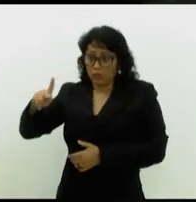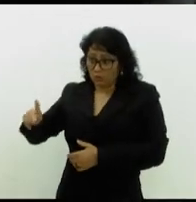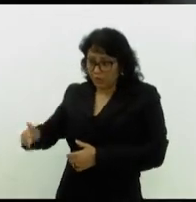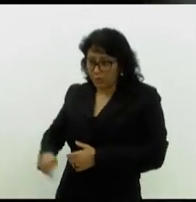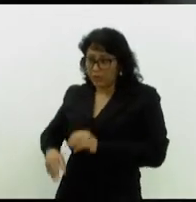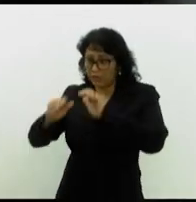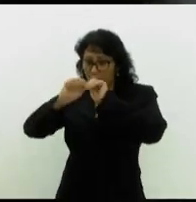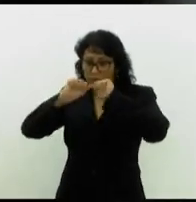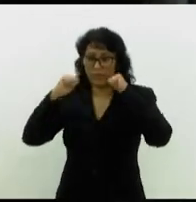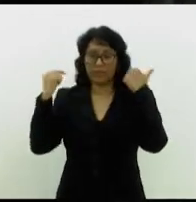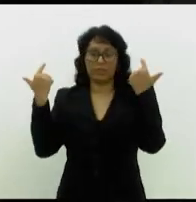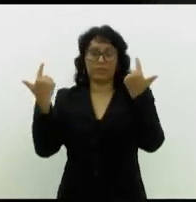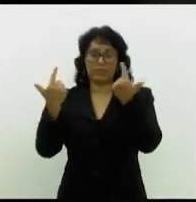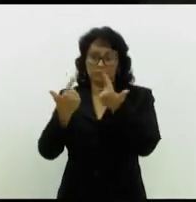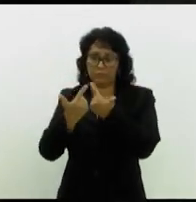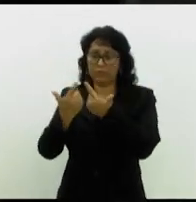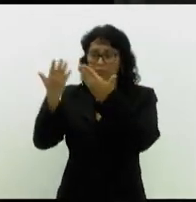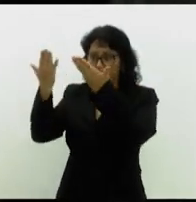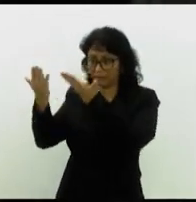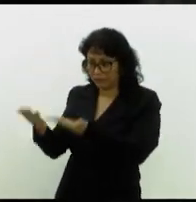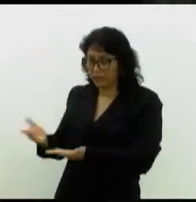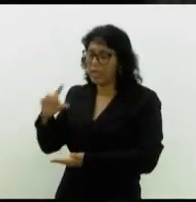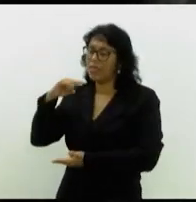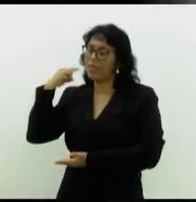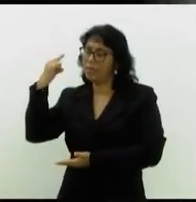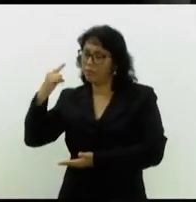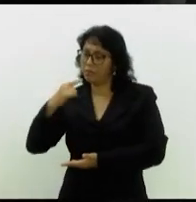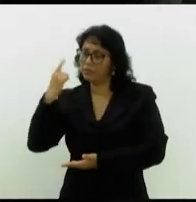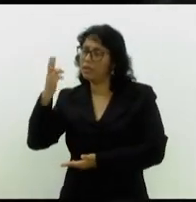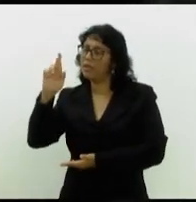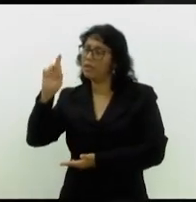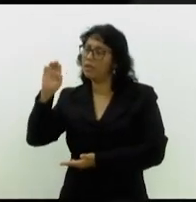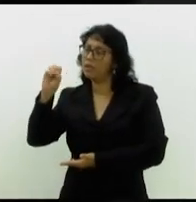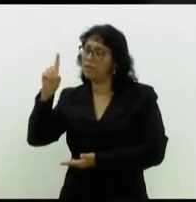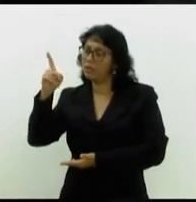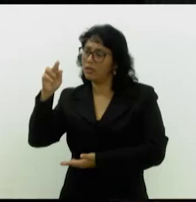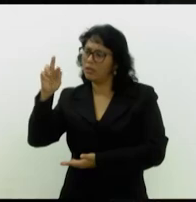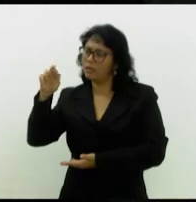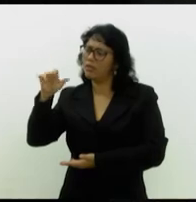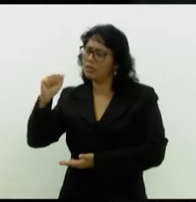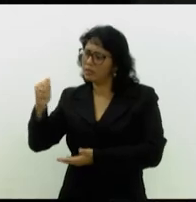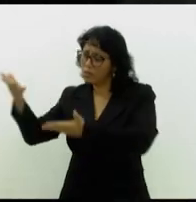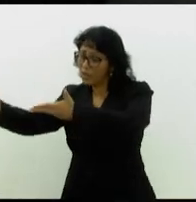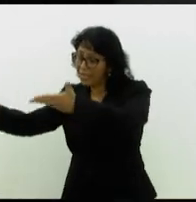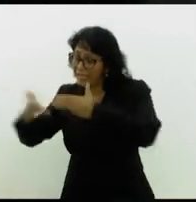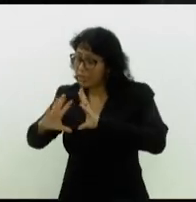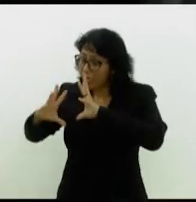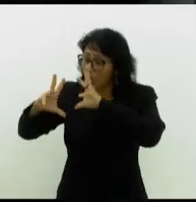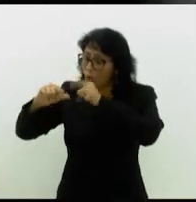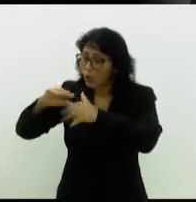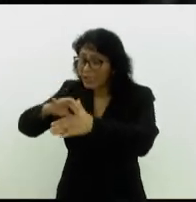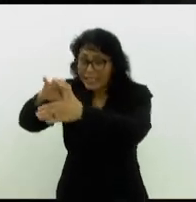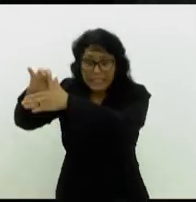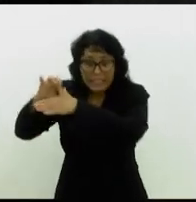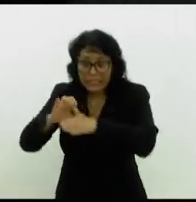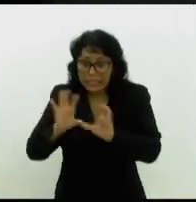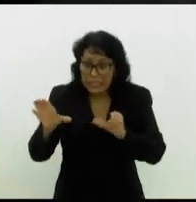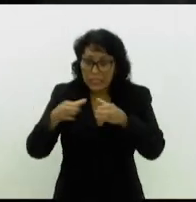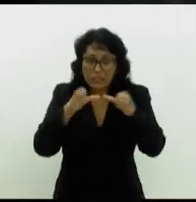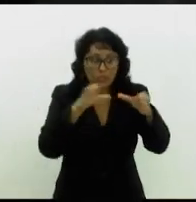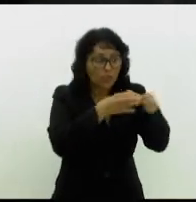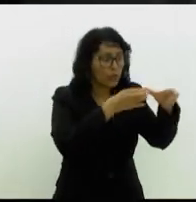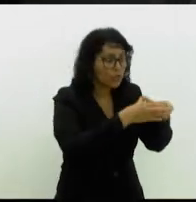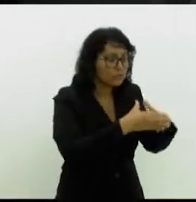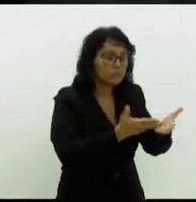Assembleia Deputado Rodrigo bacel receba todas as lideranças E Face a intermediação com